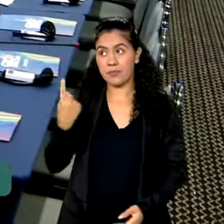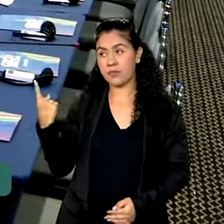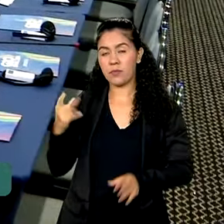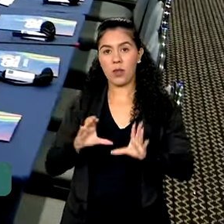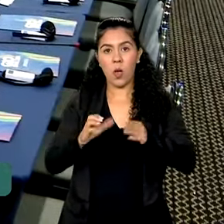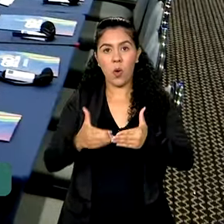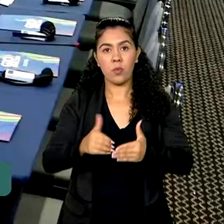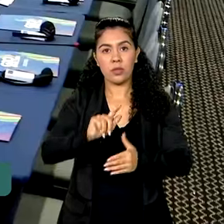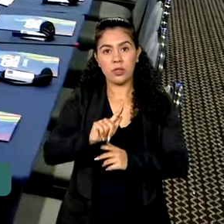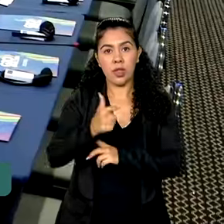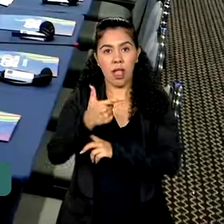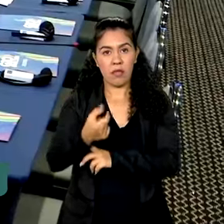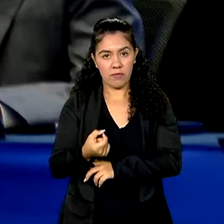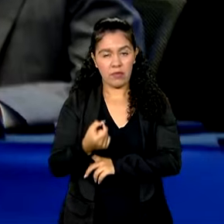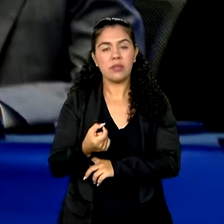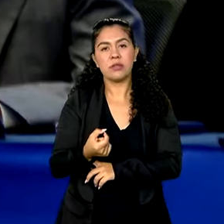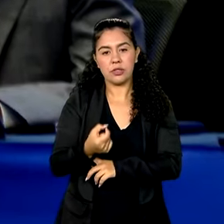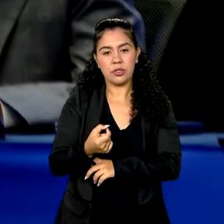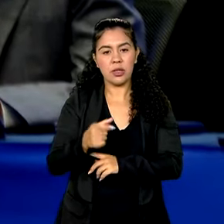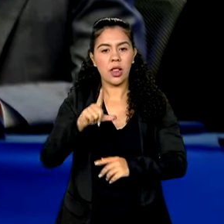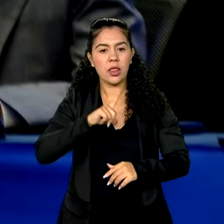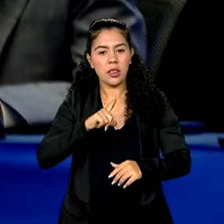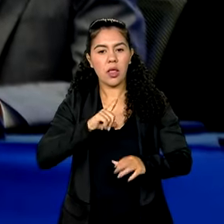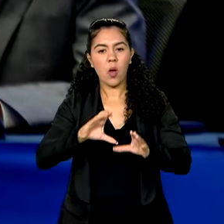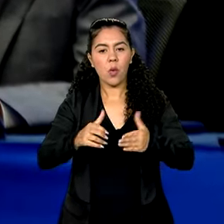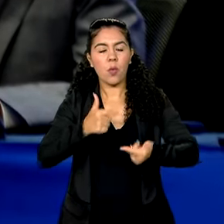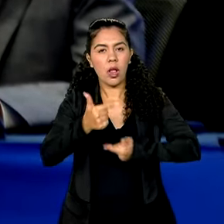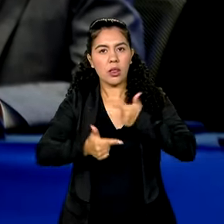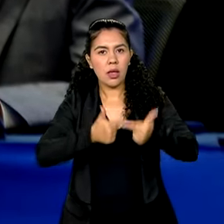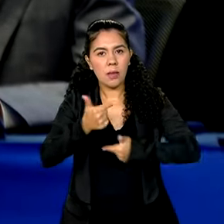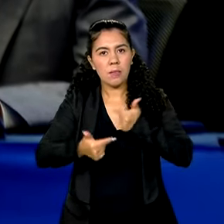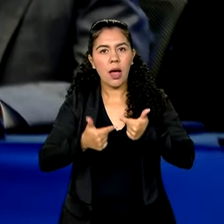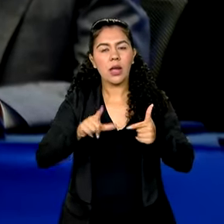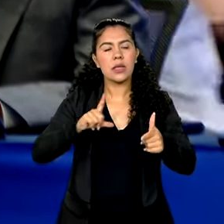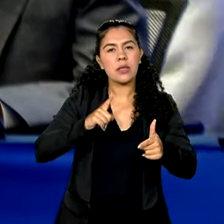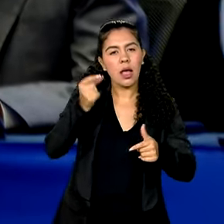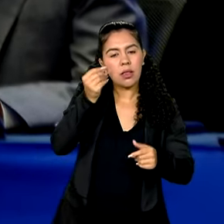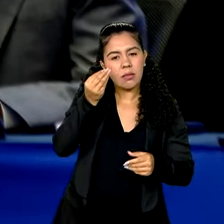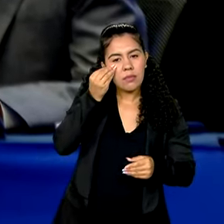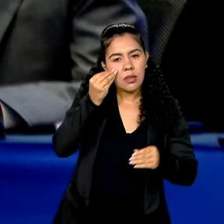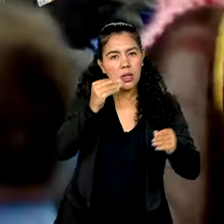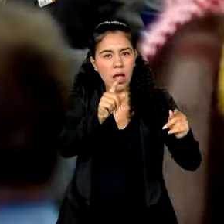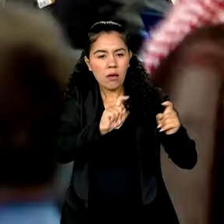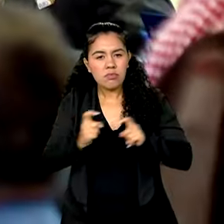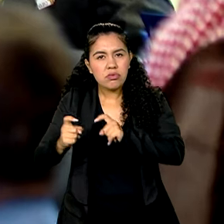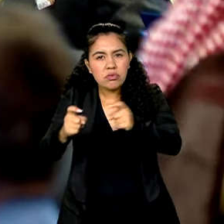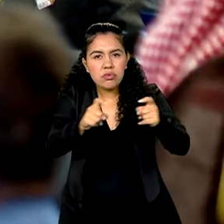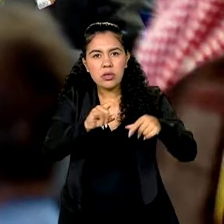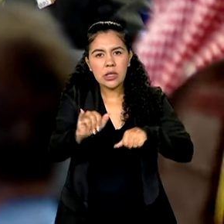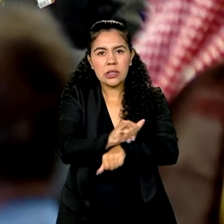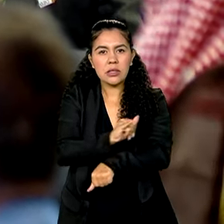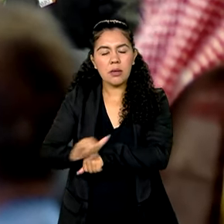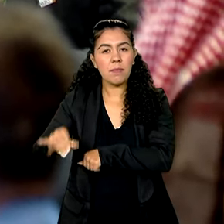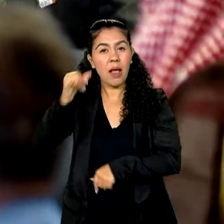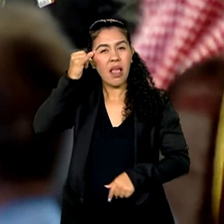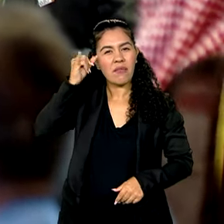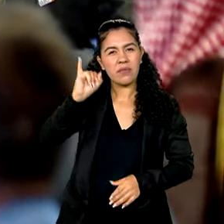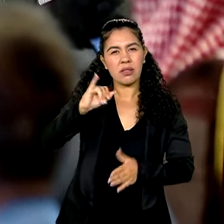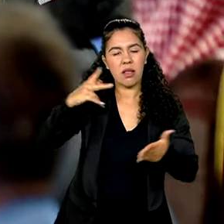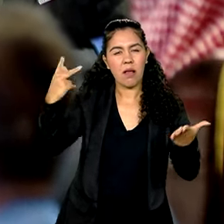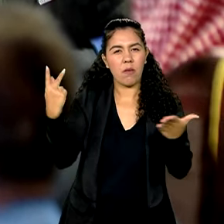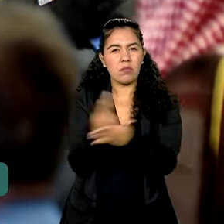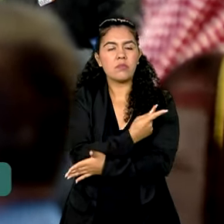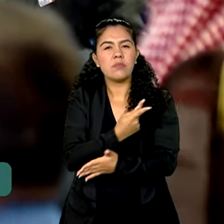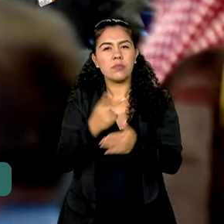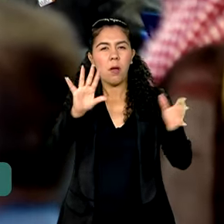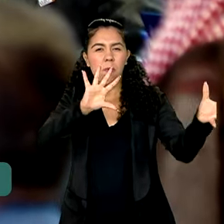grupo de trabalho de reduzir riscos de desastres quer reunir estratégias para prevenir riscos associados a catástrofes